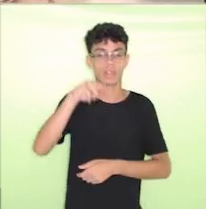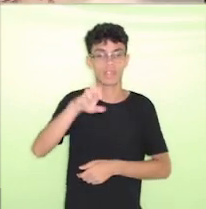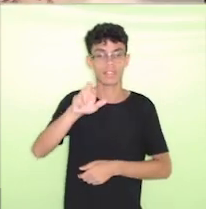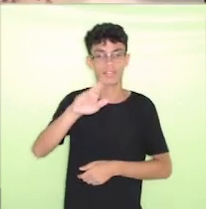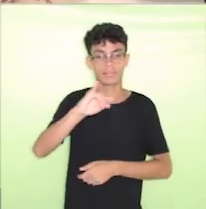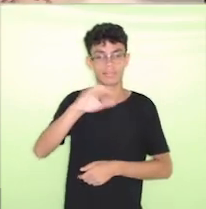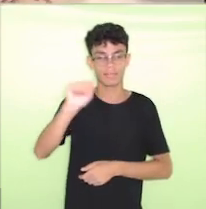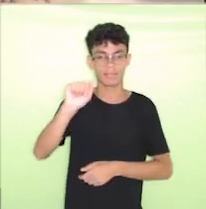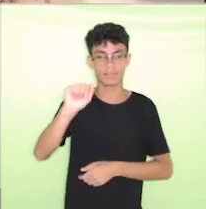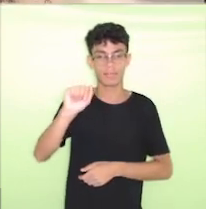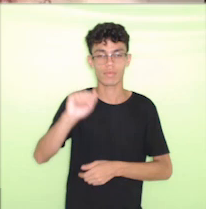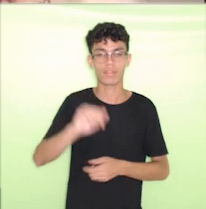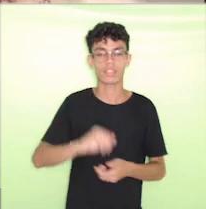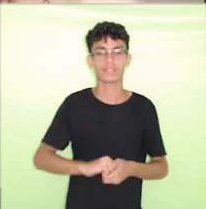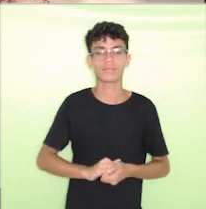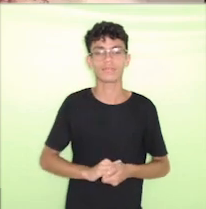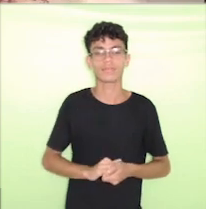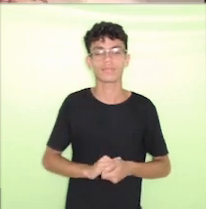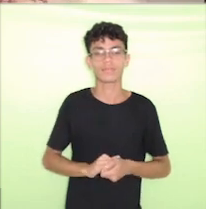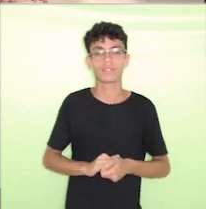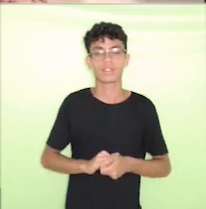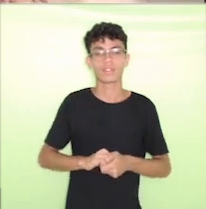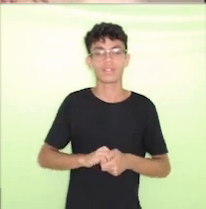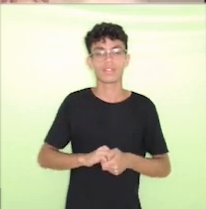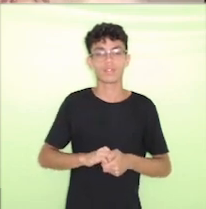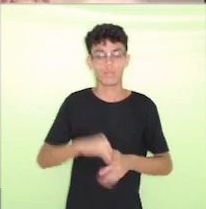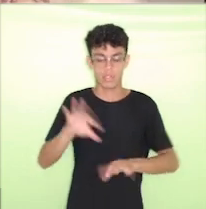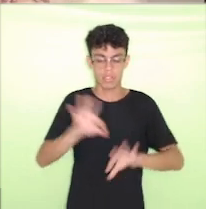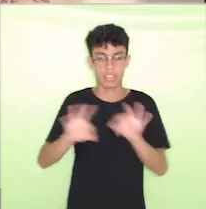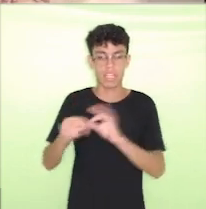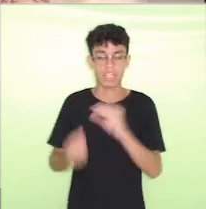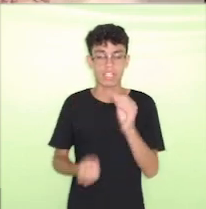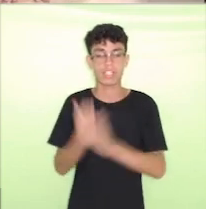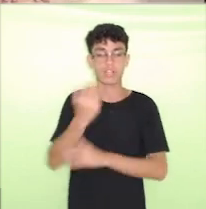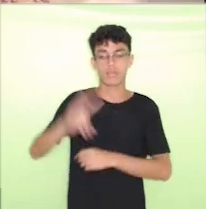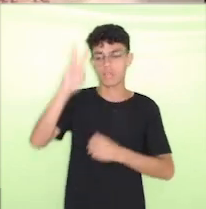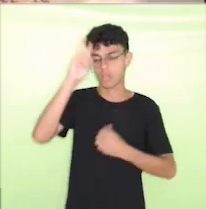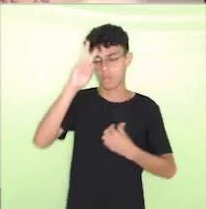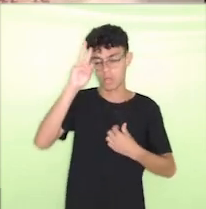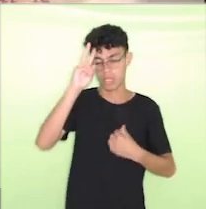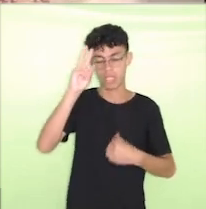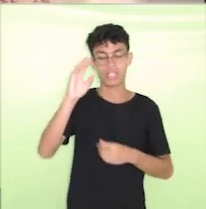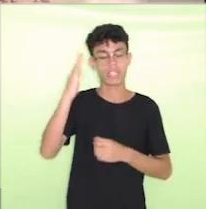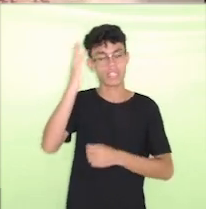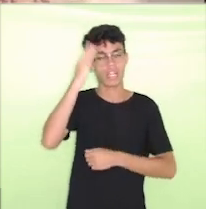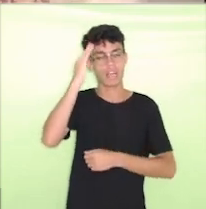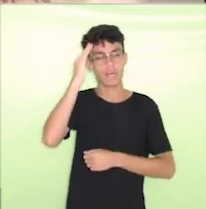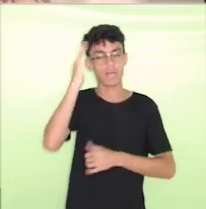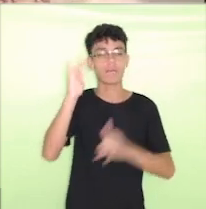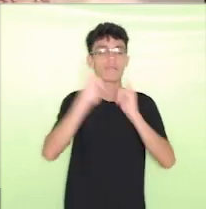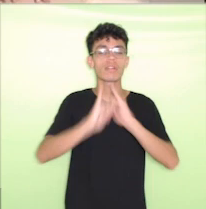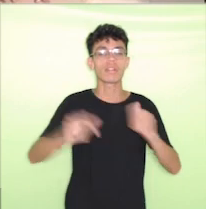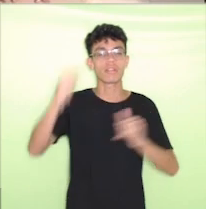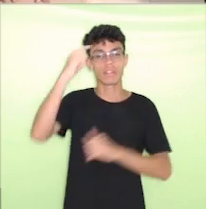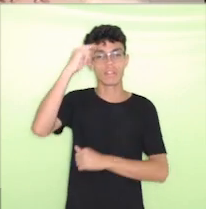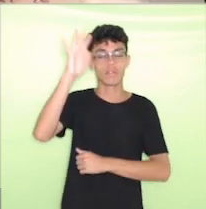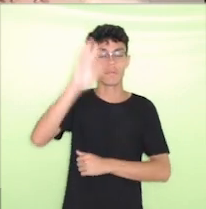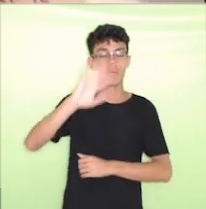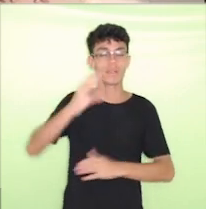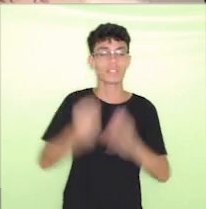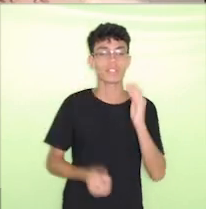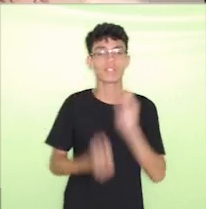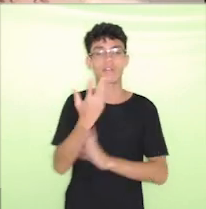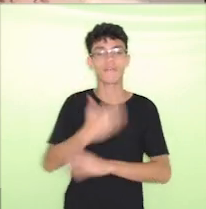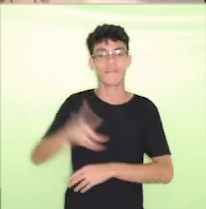América, com certa precaução, vai inventar uma história, porque sabe que a única maneira de dizer o que pensa é inventar